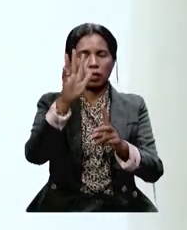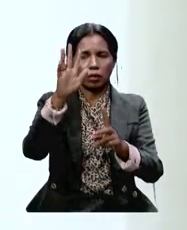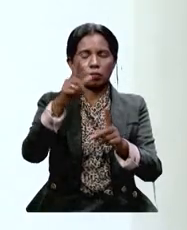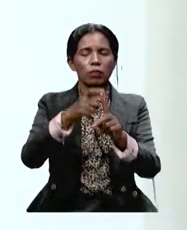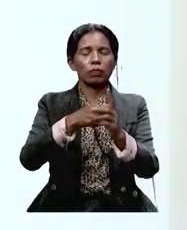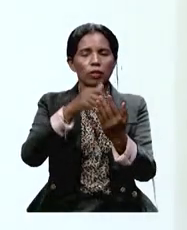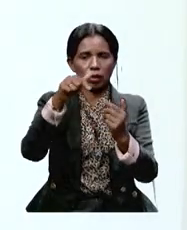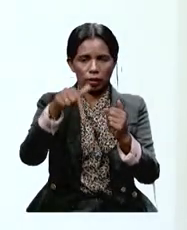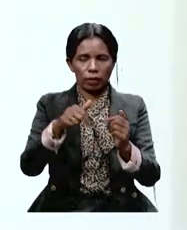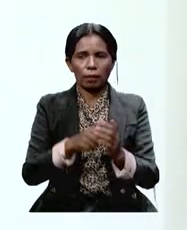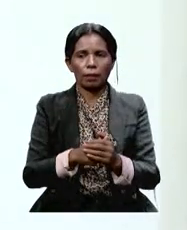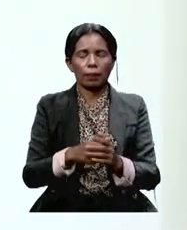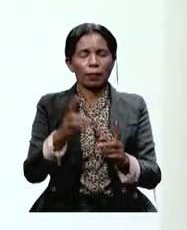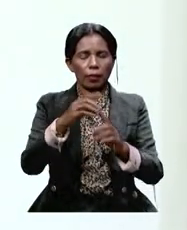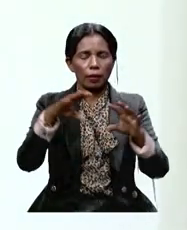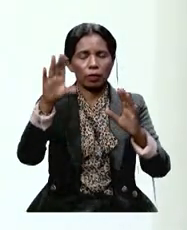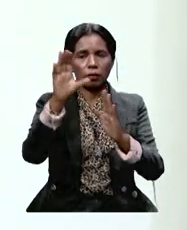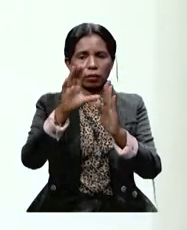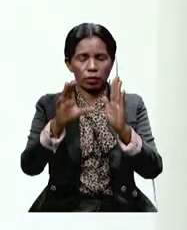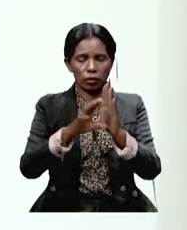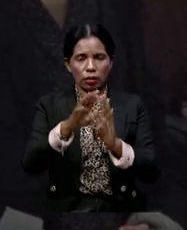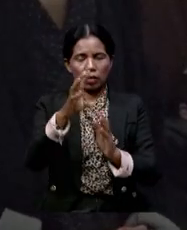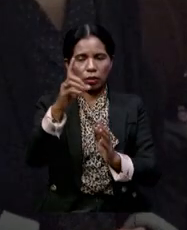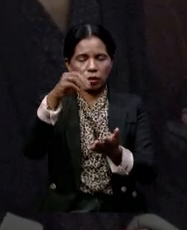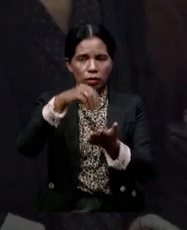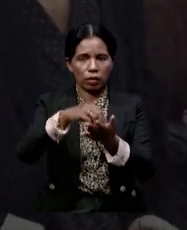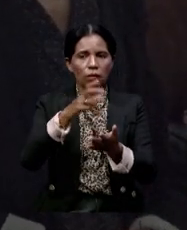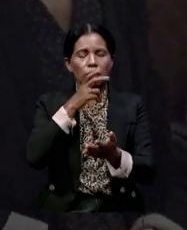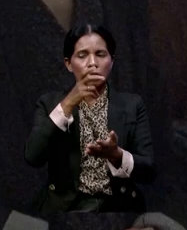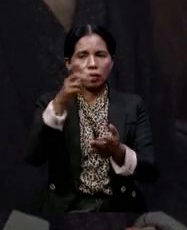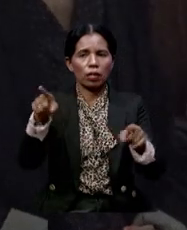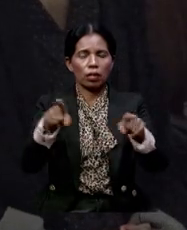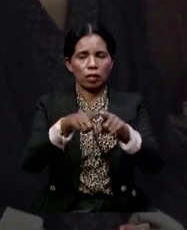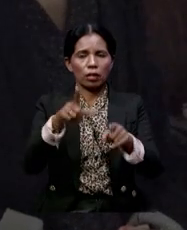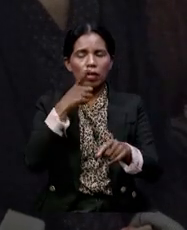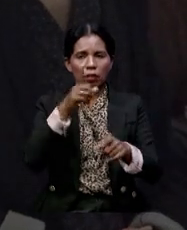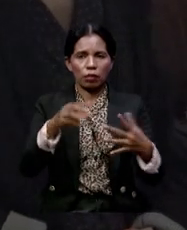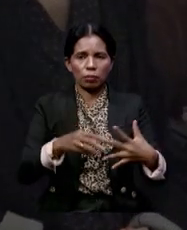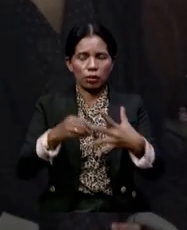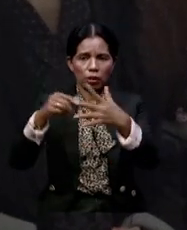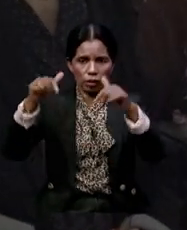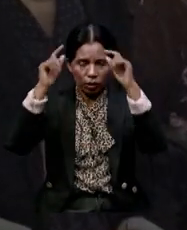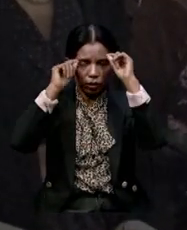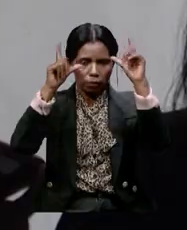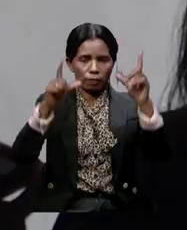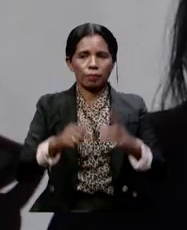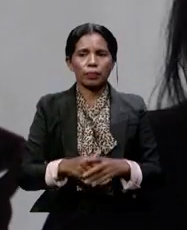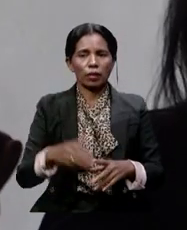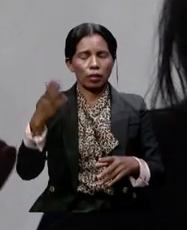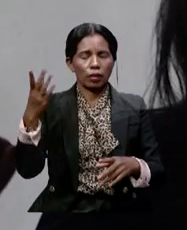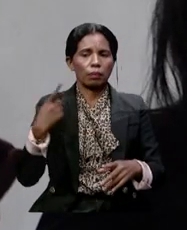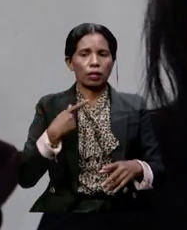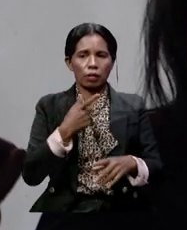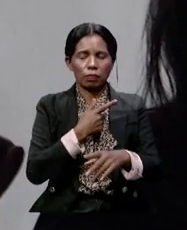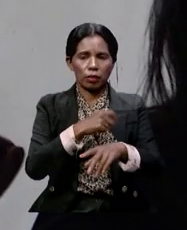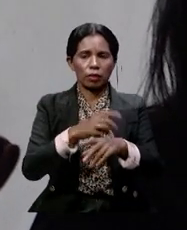Fulané. Tamba a Constituição República Timor-Leste prevê português no Darlene Oficial e a Timor-Leste. O Rim e a plenária, no